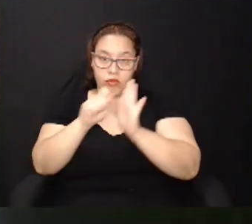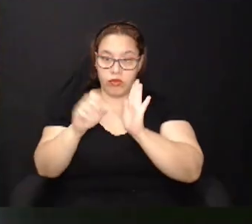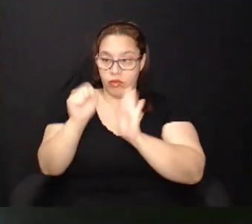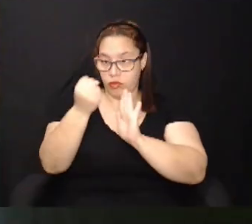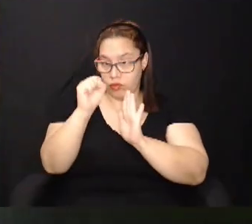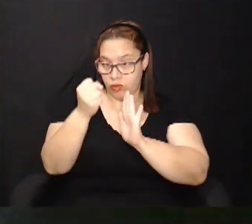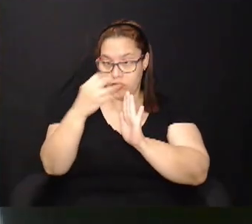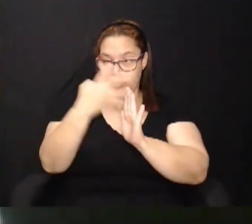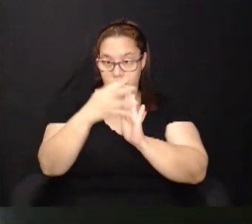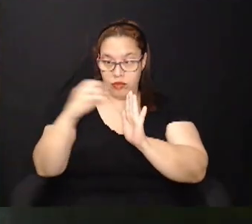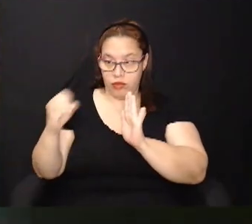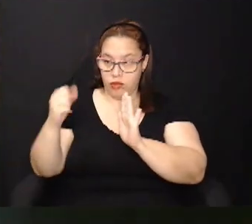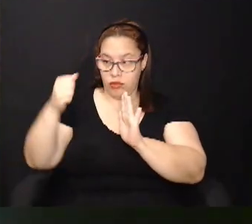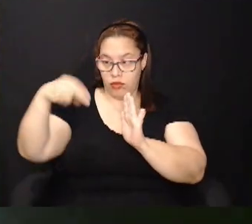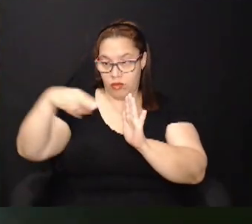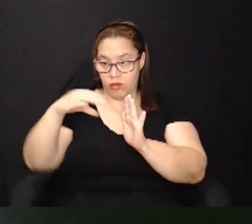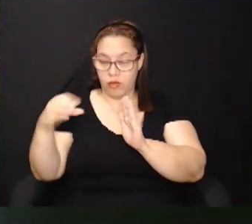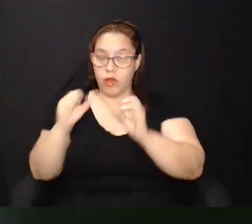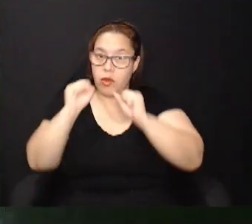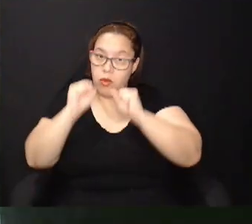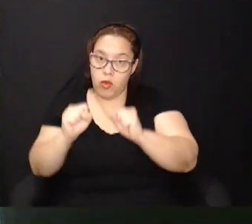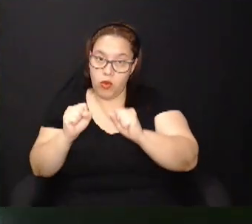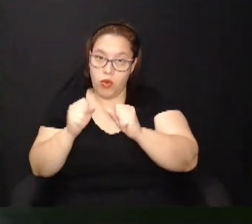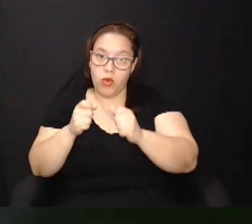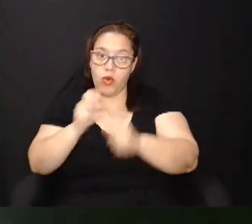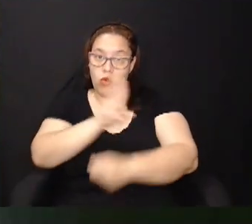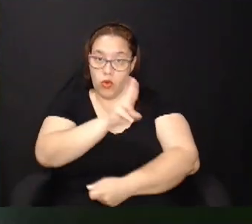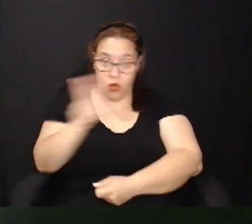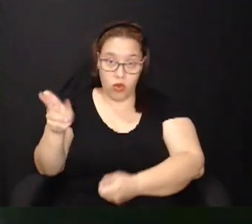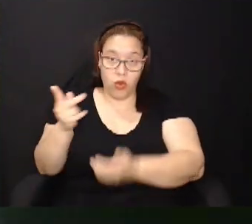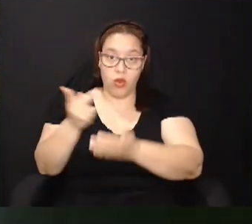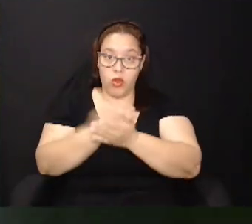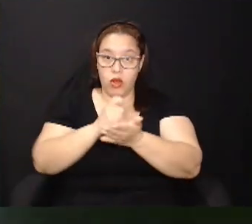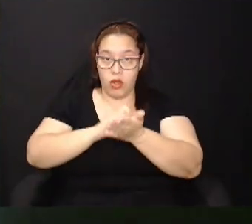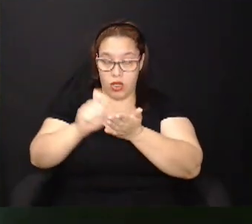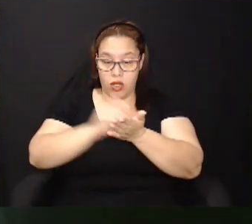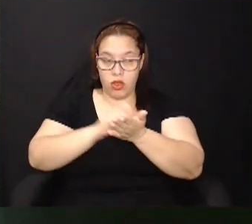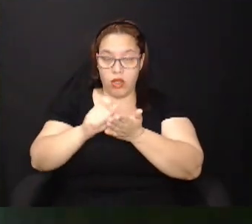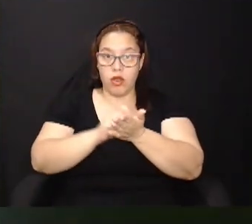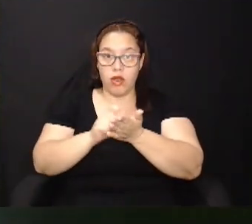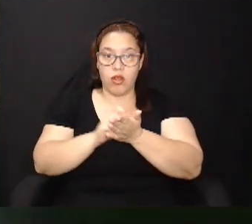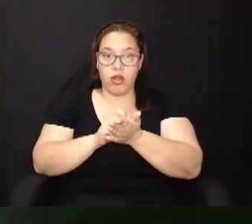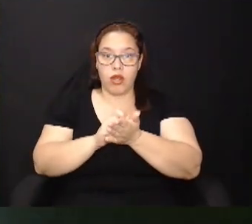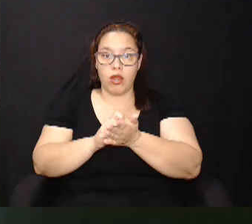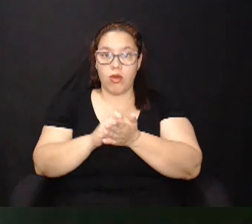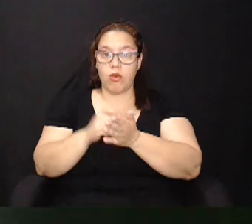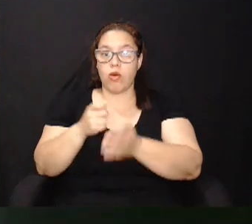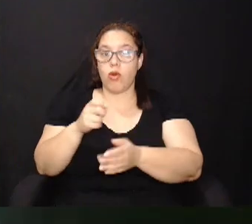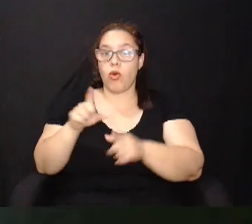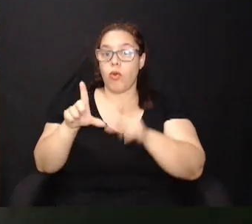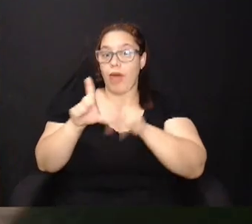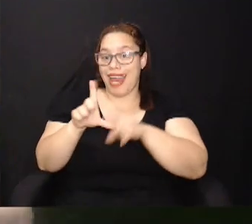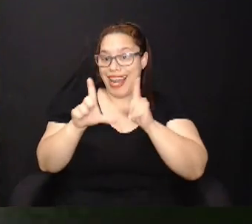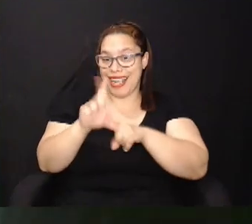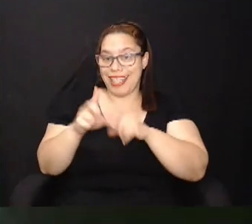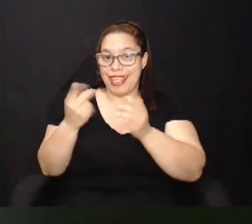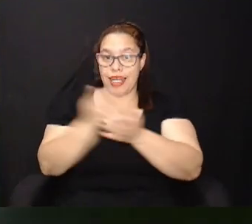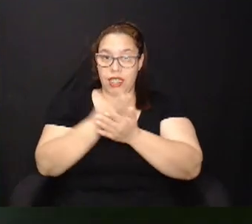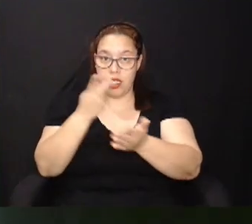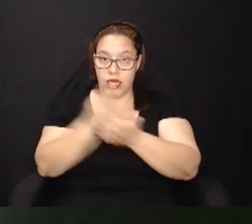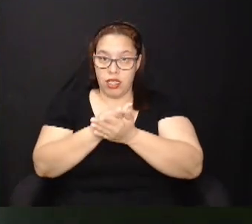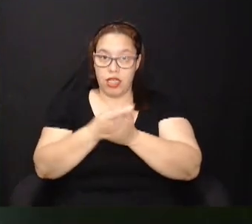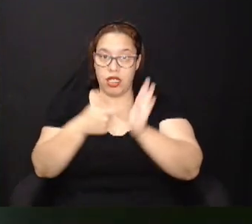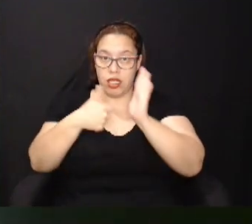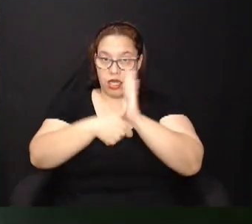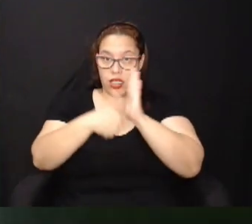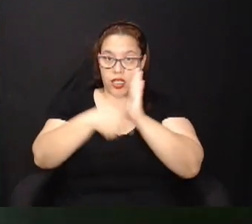da ANAC, que fala que você pode corrigir o seu nome se escrever ele errado. Então vai que você colocou uma letra errada no sobrenome. Aquilo não vai bater com a sua identidade. Então é ideal